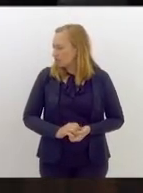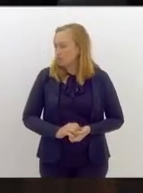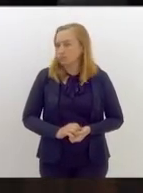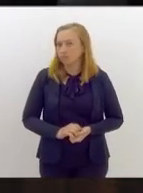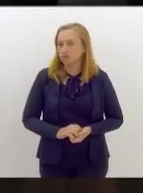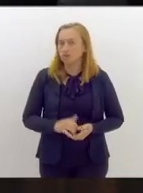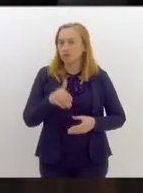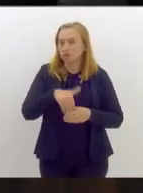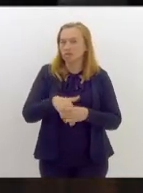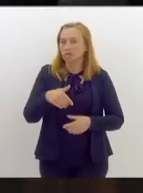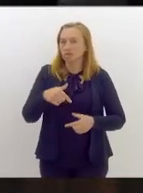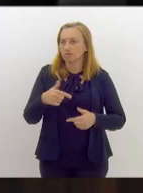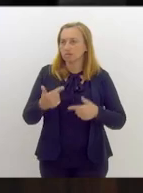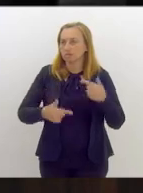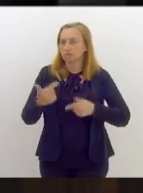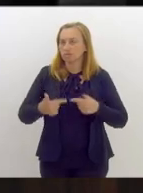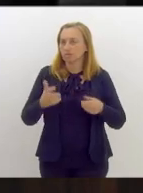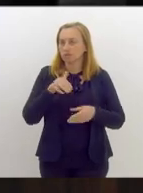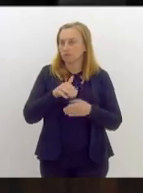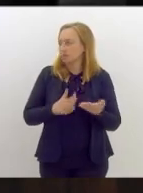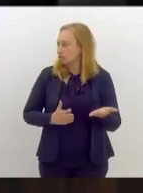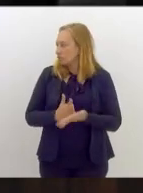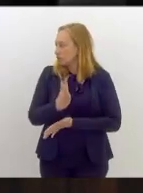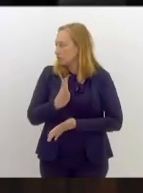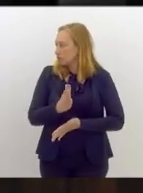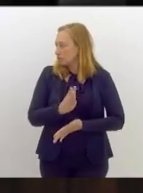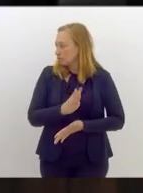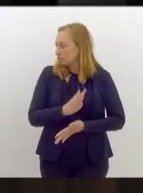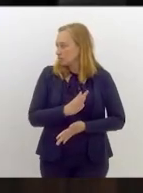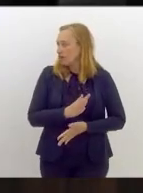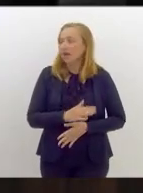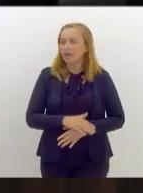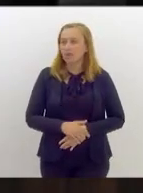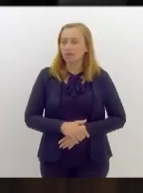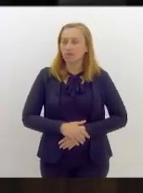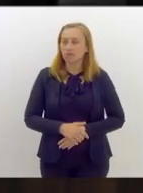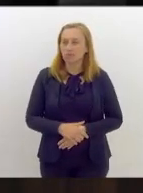em votação, os senhores que aprovam, permaneçam como estão, aprovado, vai a promulgação.